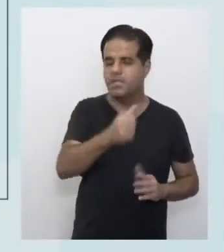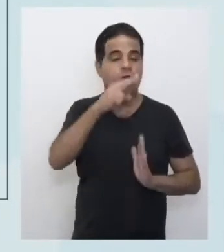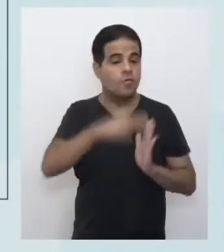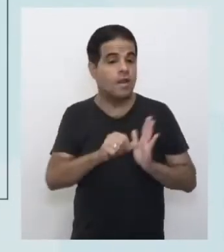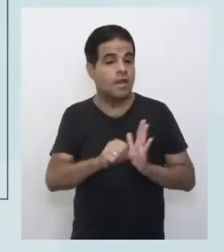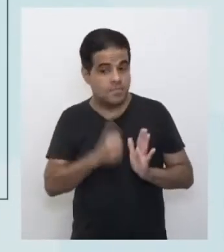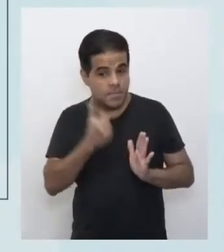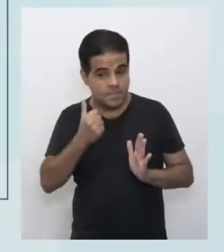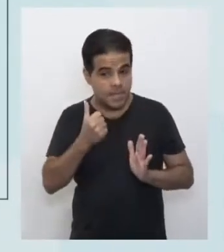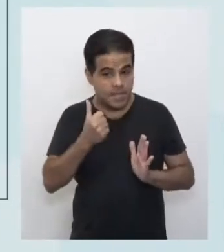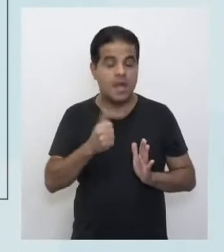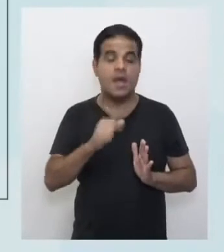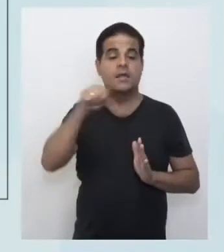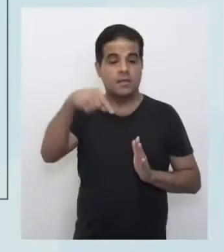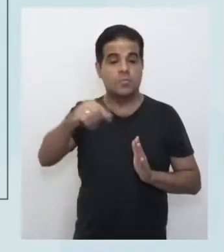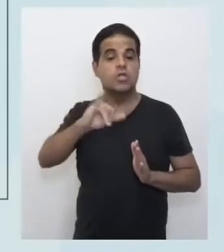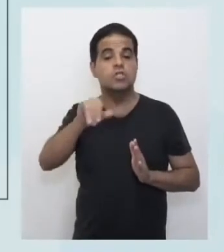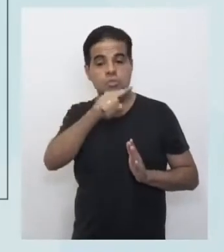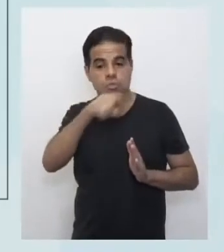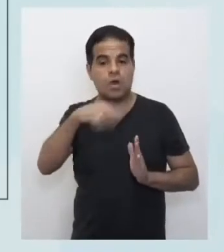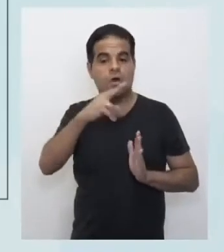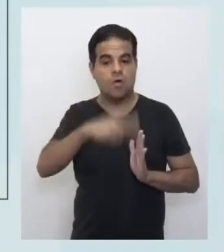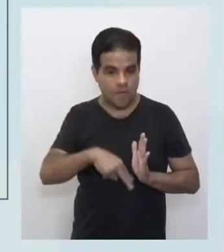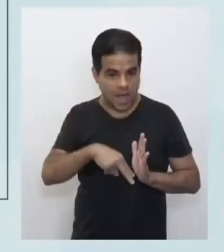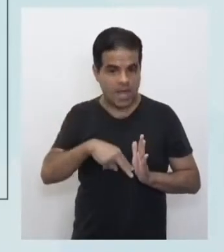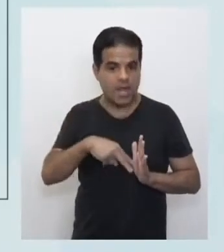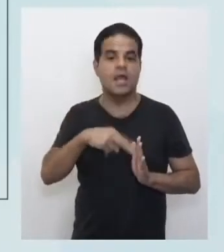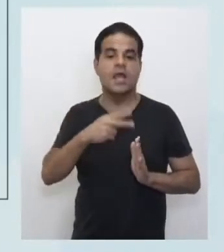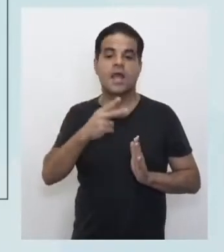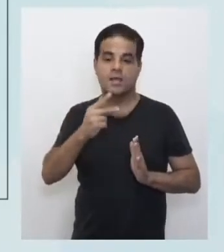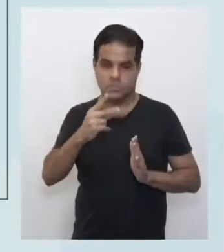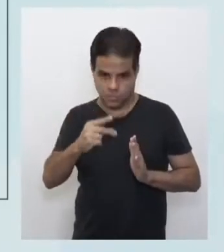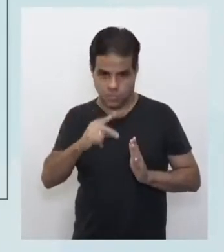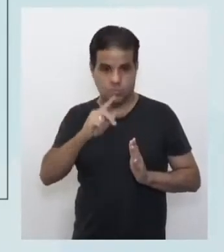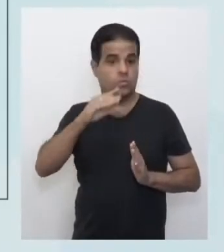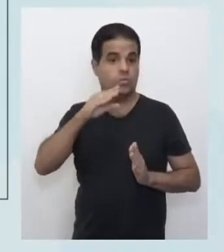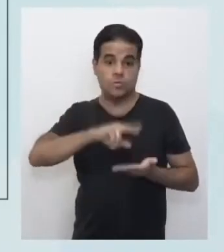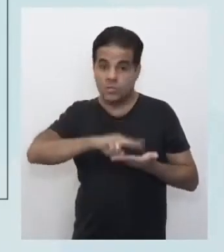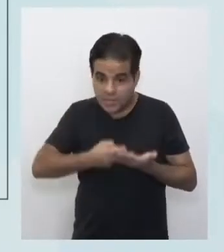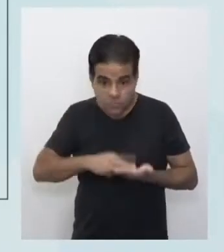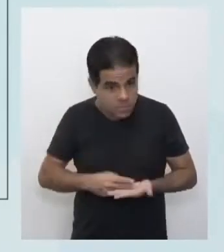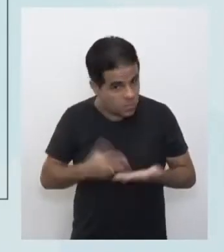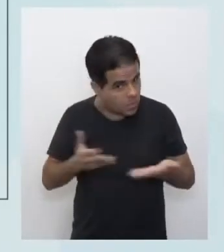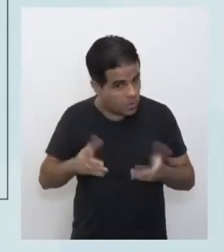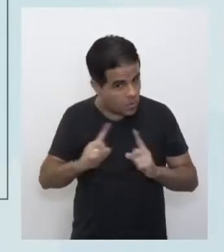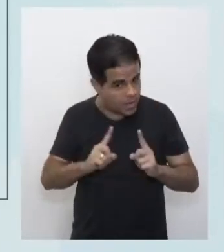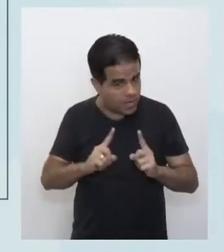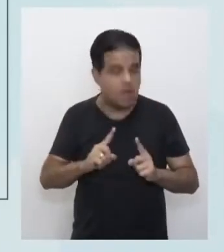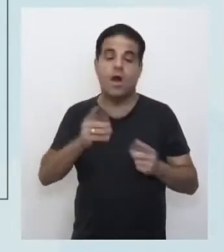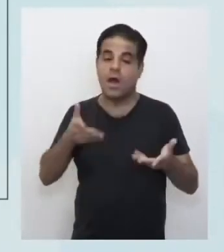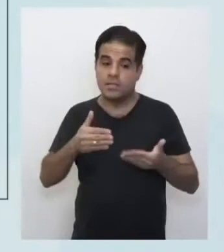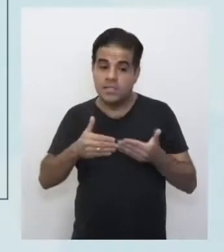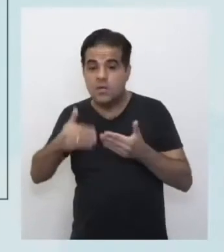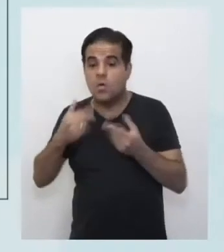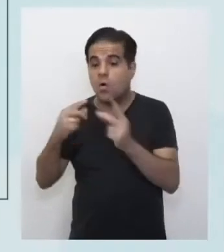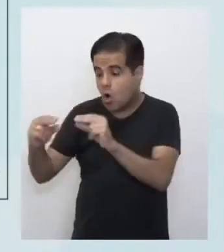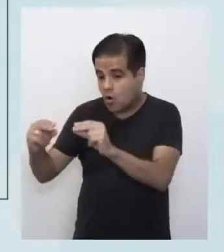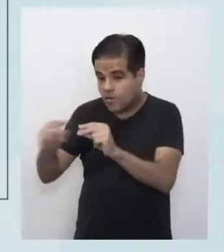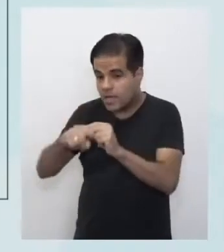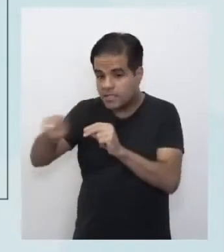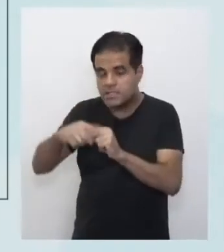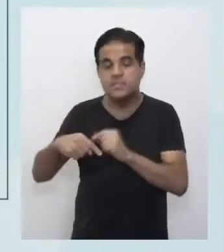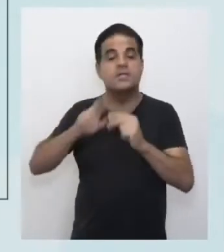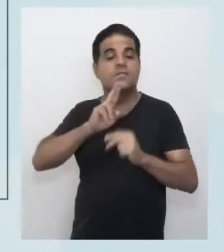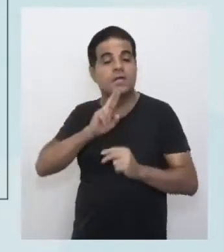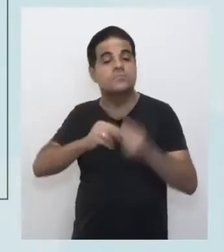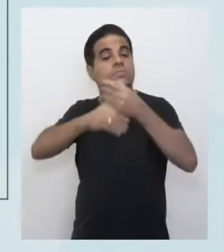primeira e o João vai ler a segunda. Sem a tradução por enquanto, Sem né? a tradução por enquanto. Isso. Enquanto isso, vocês vão responder no chat se são conversations e formal